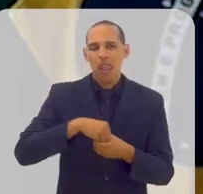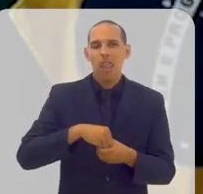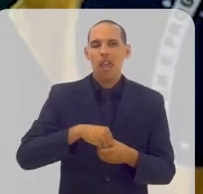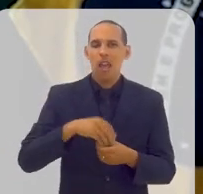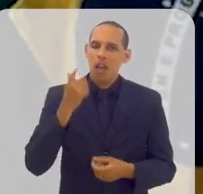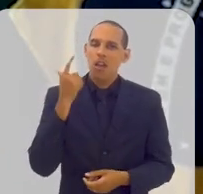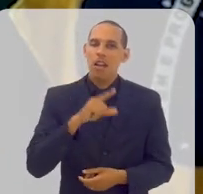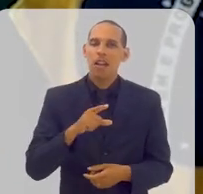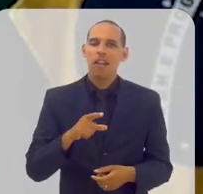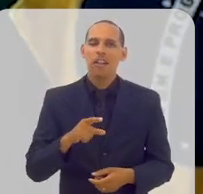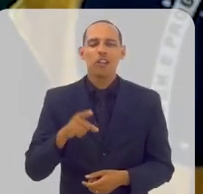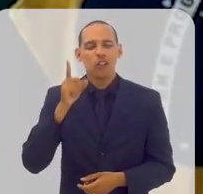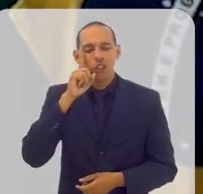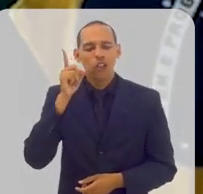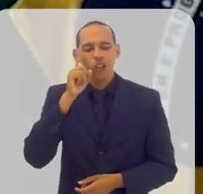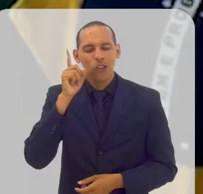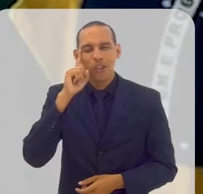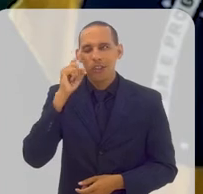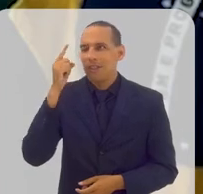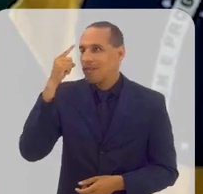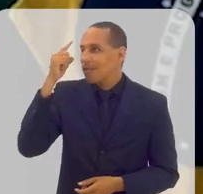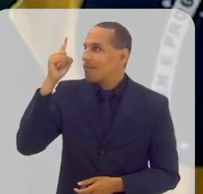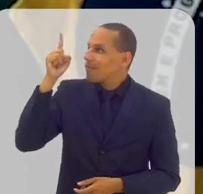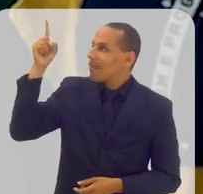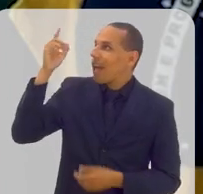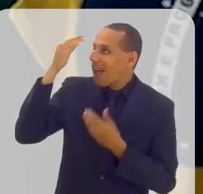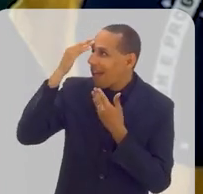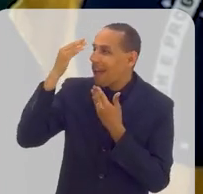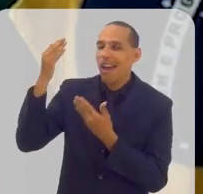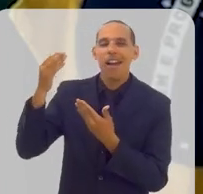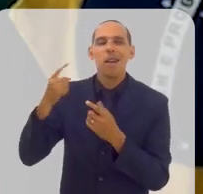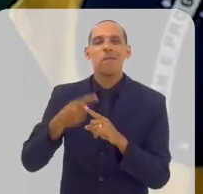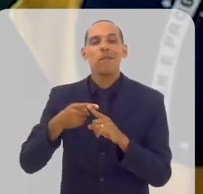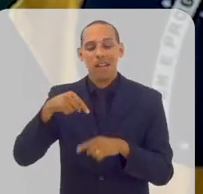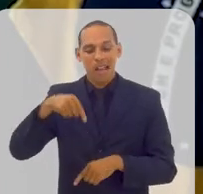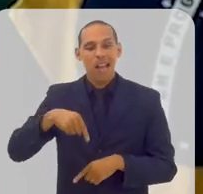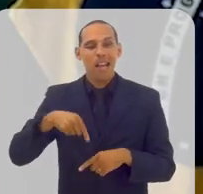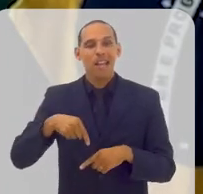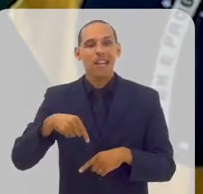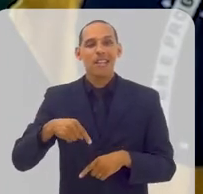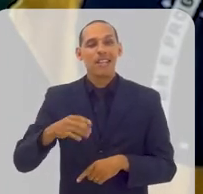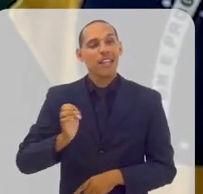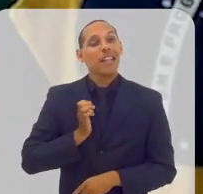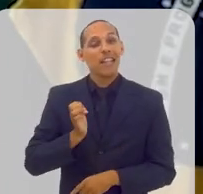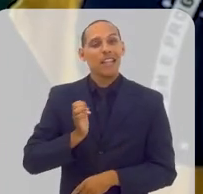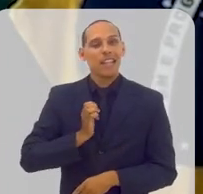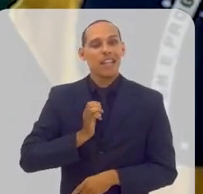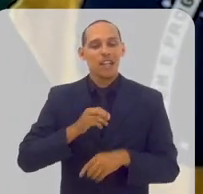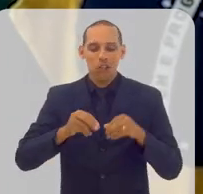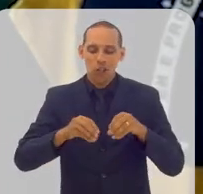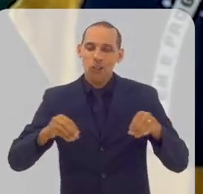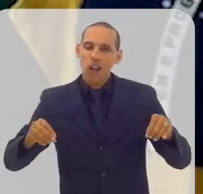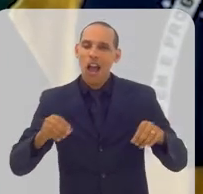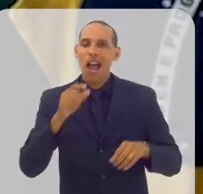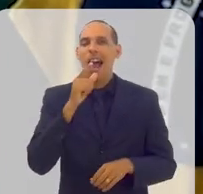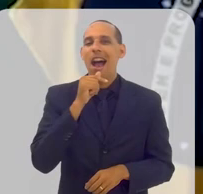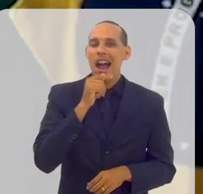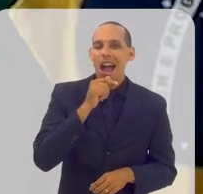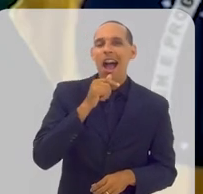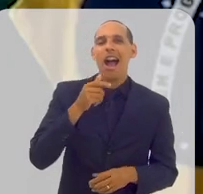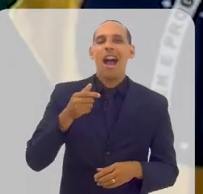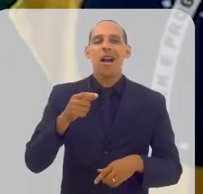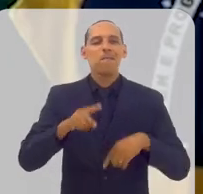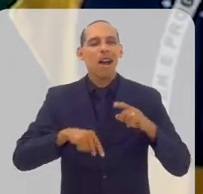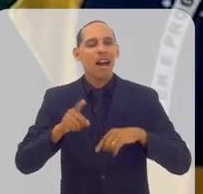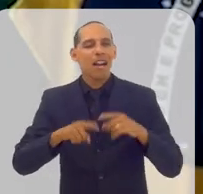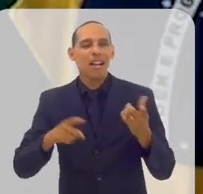internos, agradecendo a Deus todos os dias pela riqueza de nosso solo, água, inúmeros tipos de